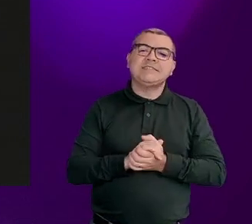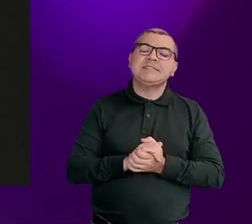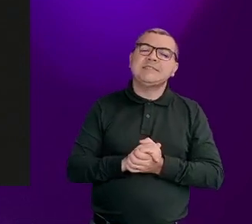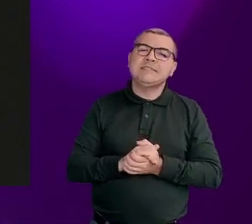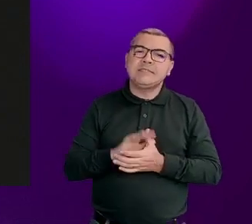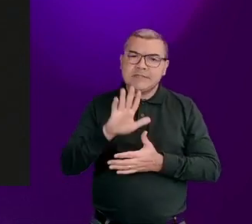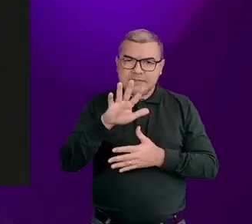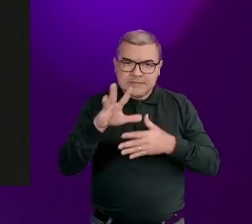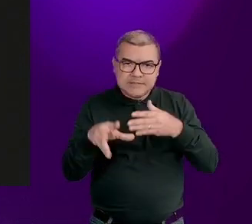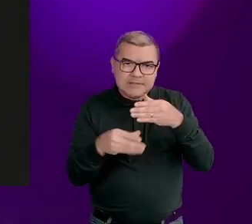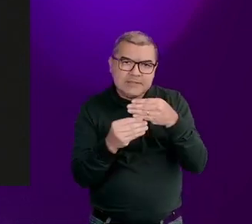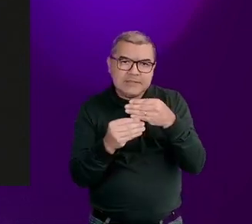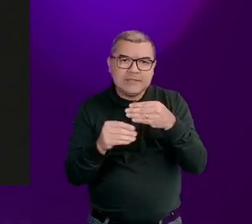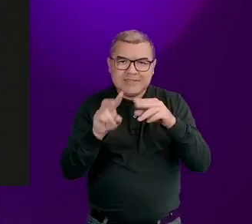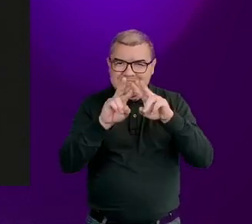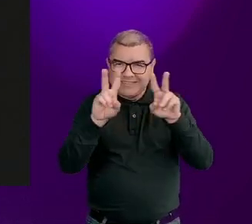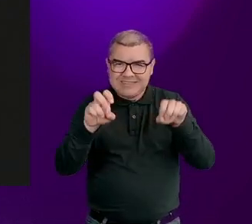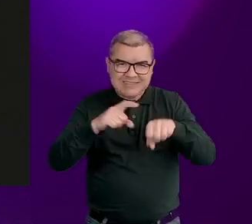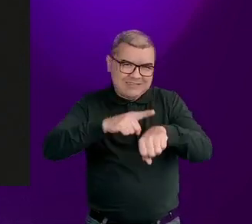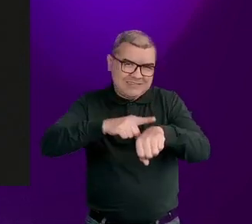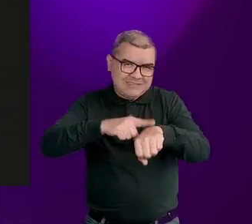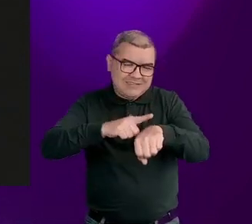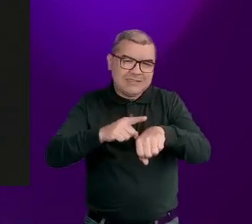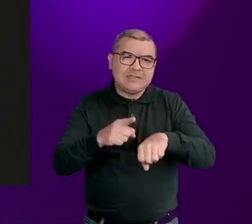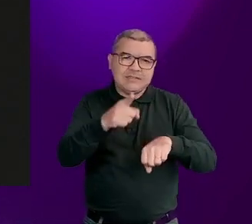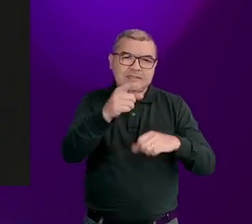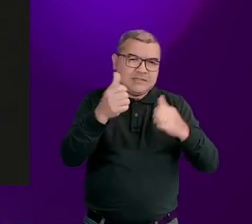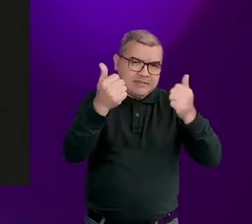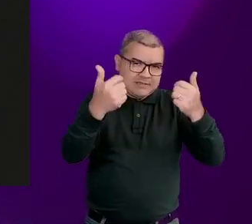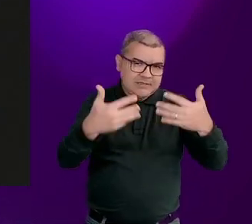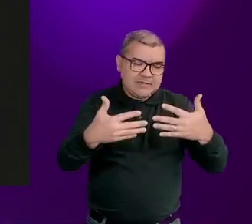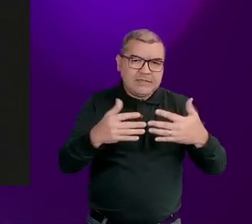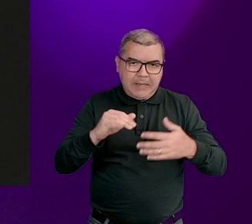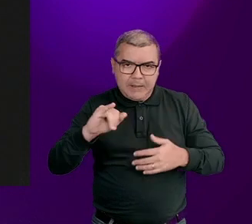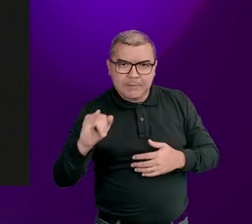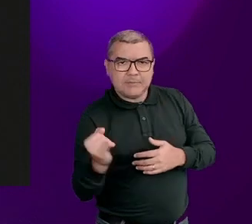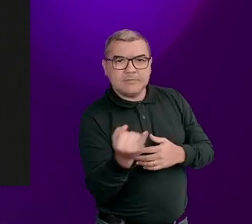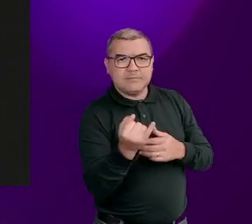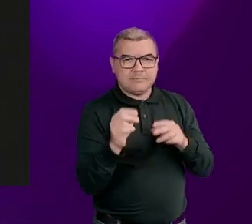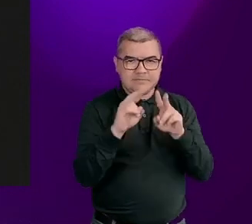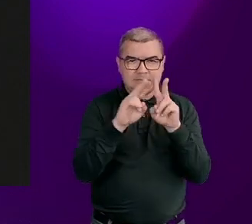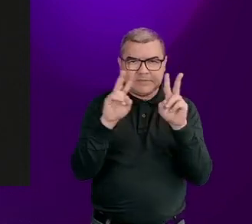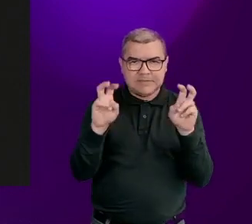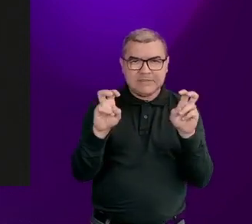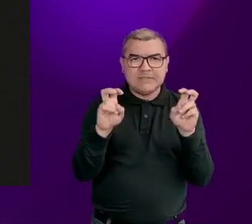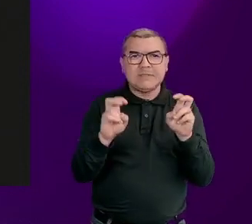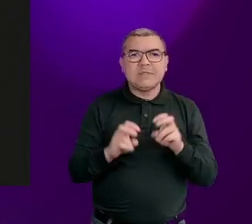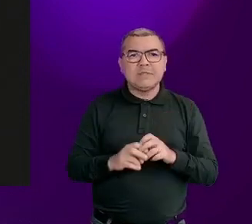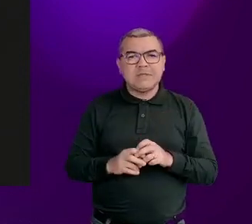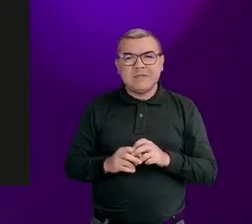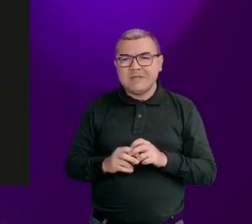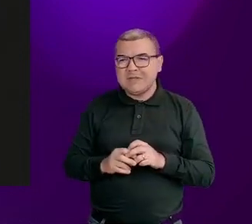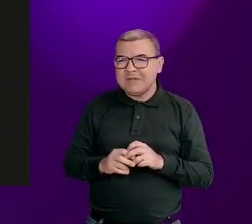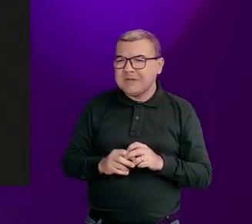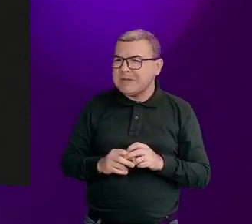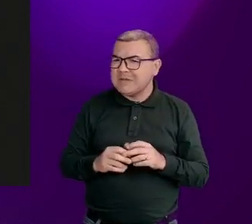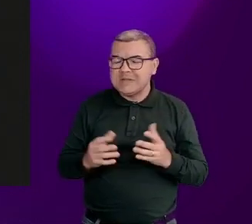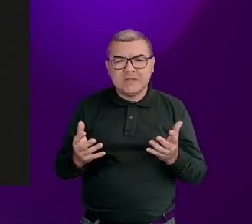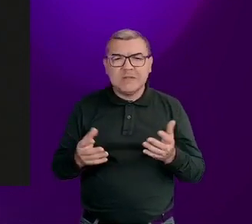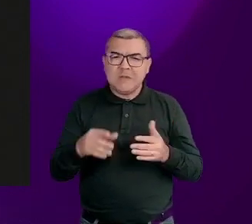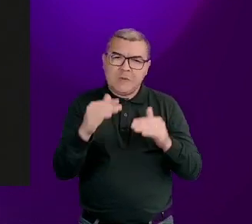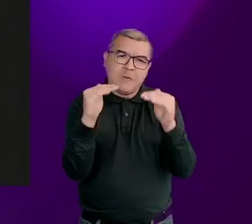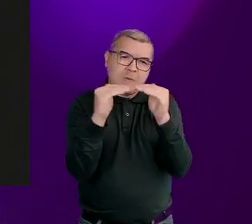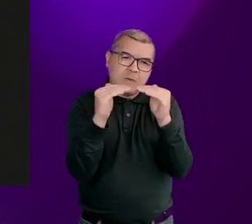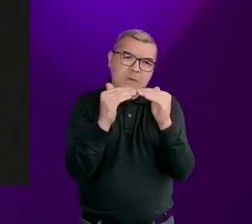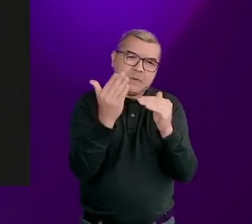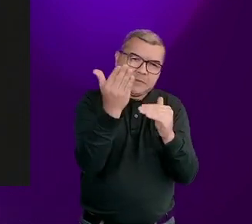nenhuma. E essa questão do tempo, né, que é, aproveitando o gancho, enlouquecedora, né? Claro, eu